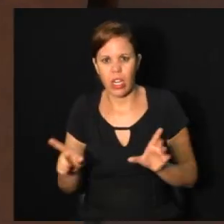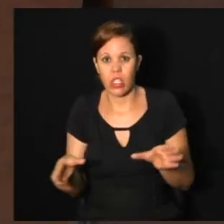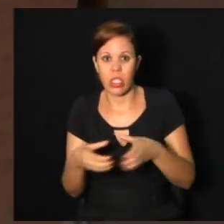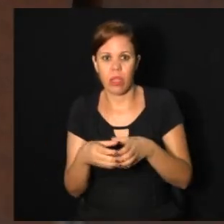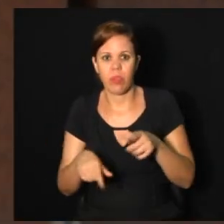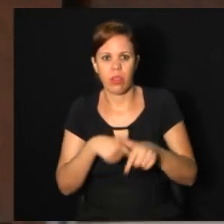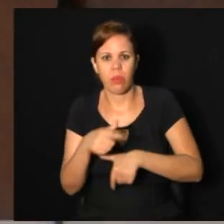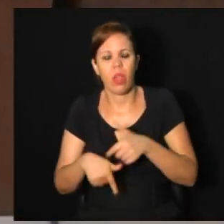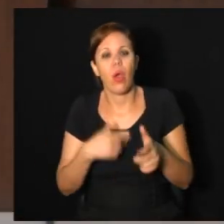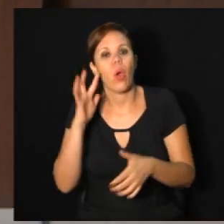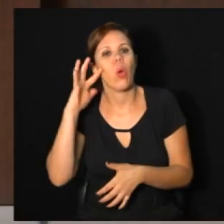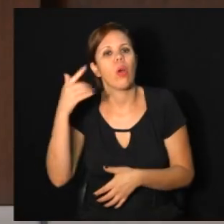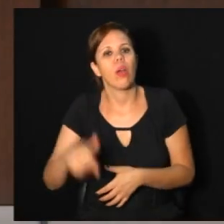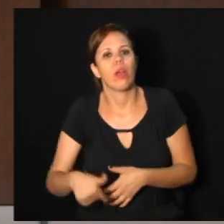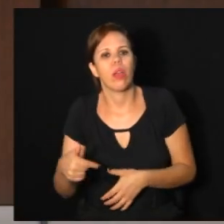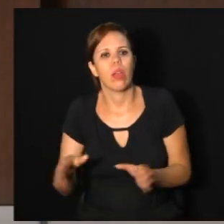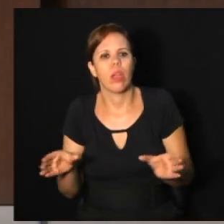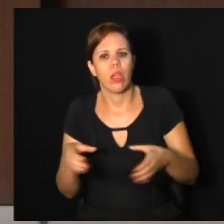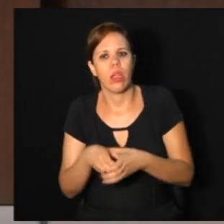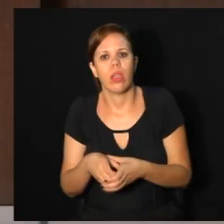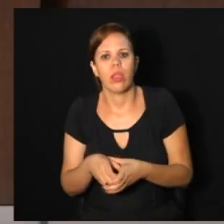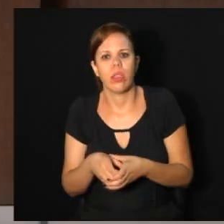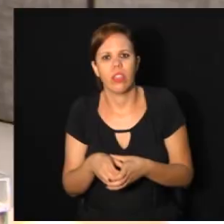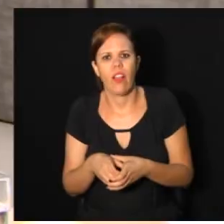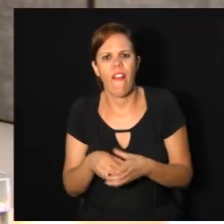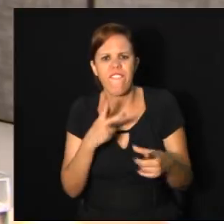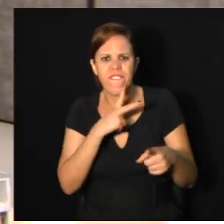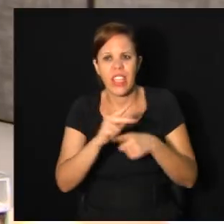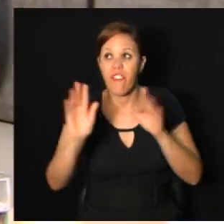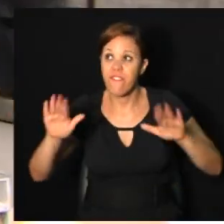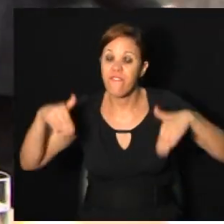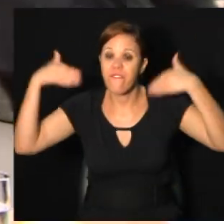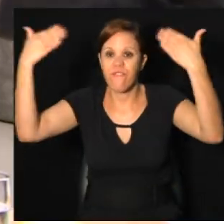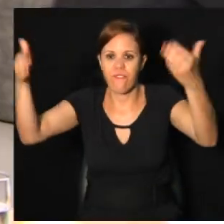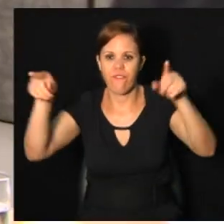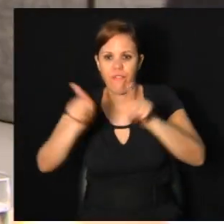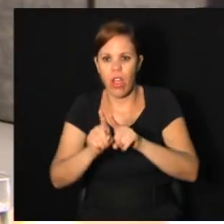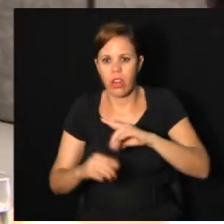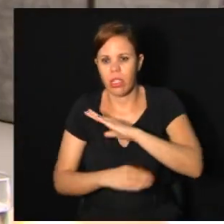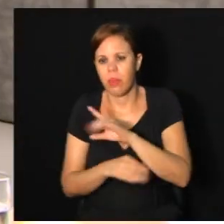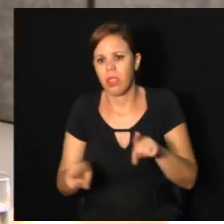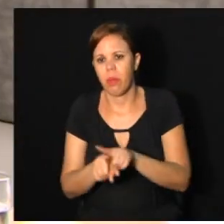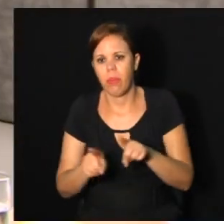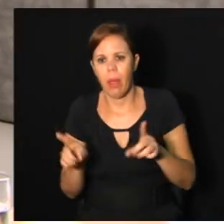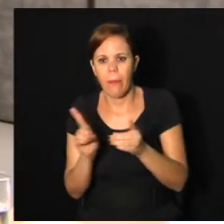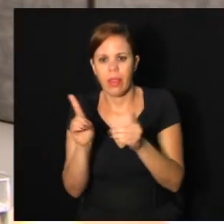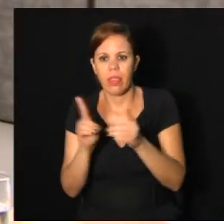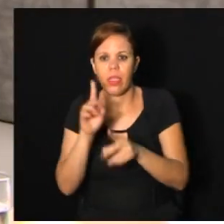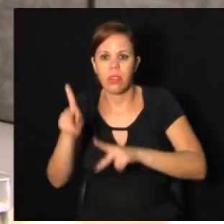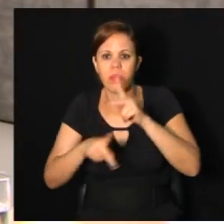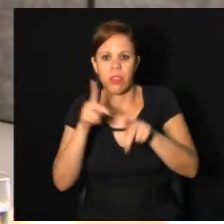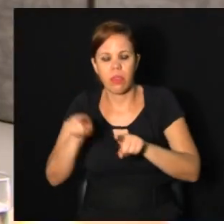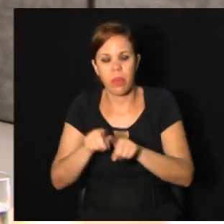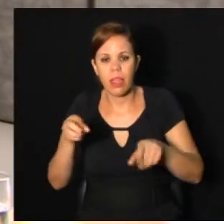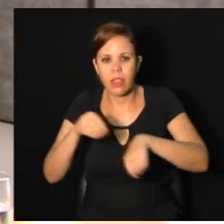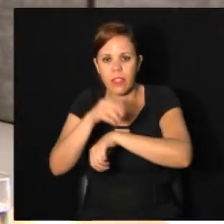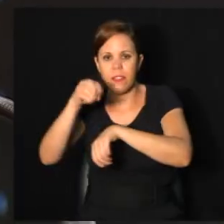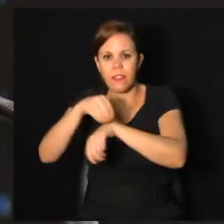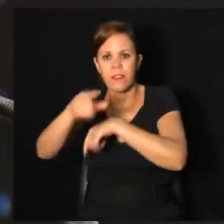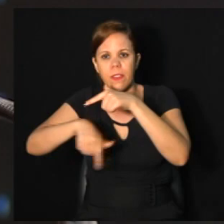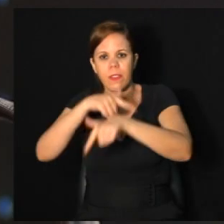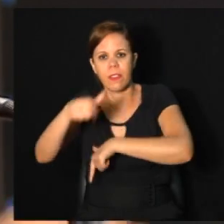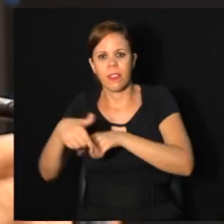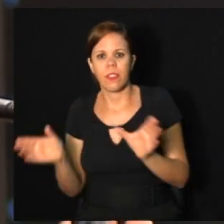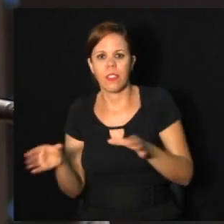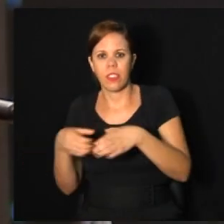das soluções da comissão foi sair dos limites da casa para atender a demanda. E, ao mesmo tempo, levando também o trabalho da comissão